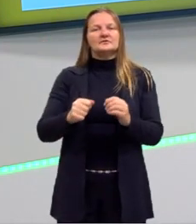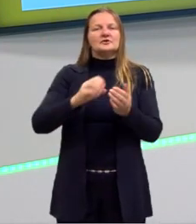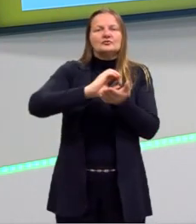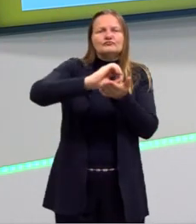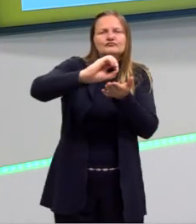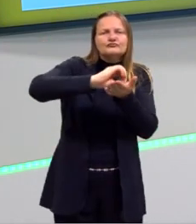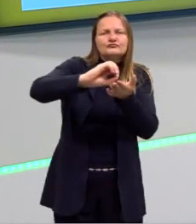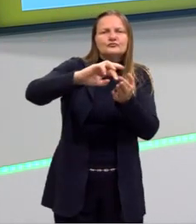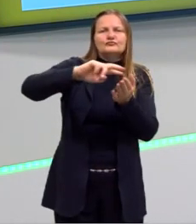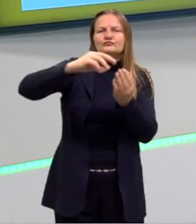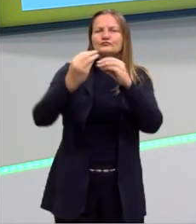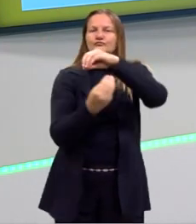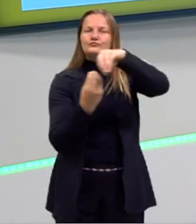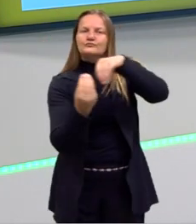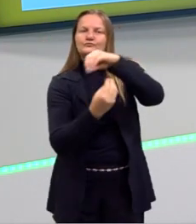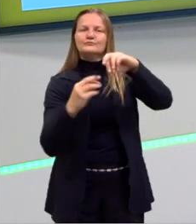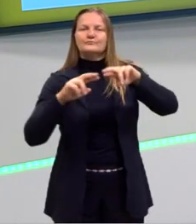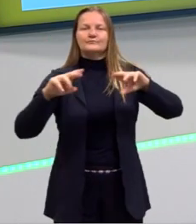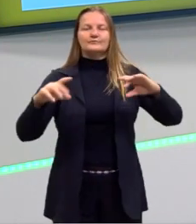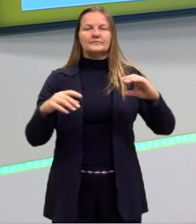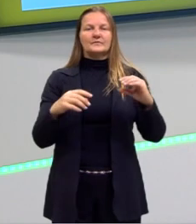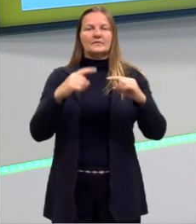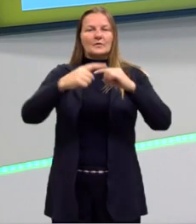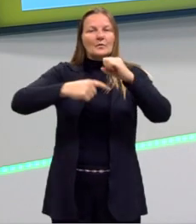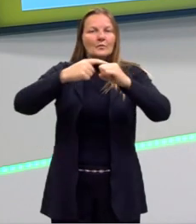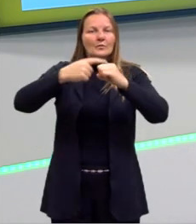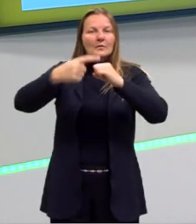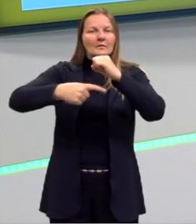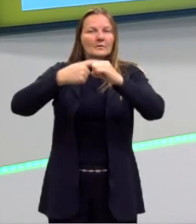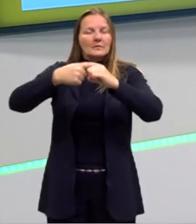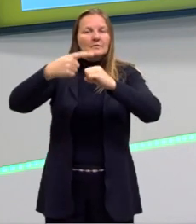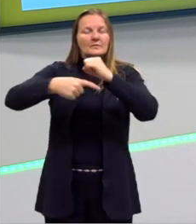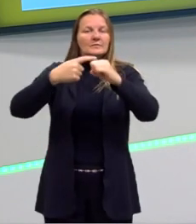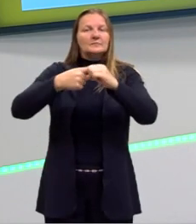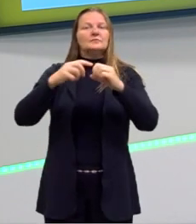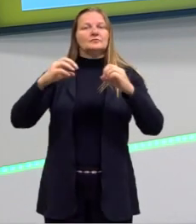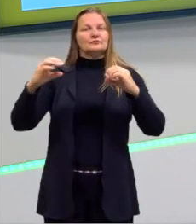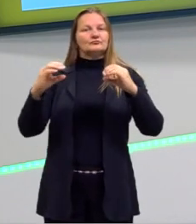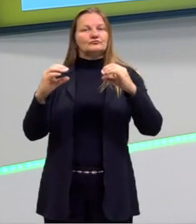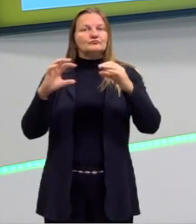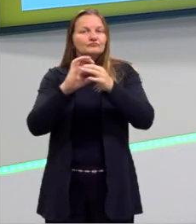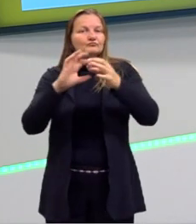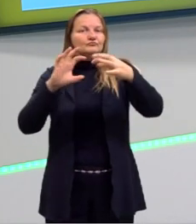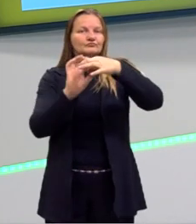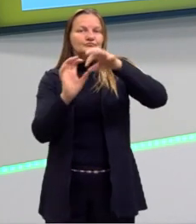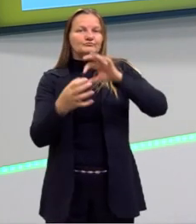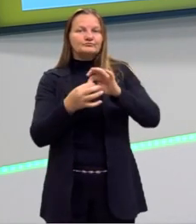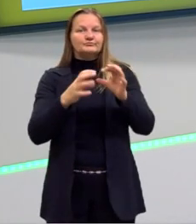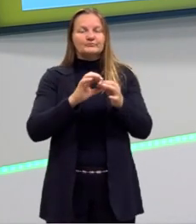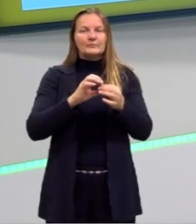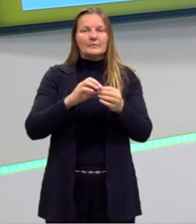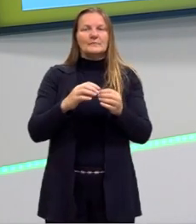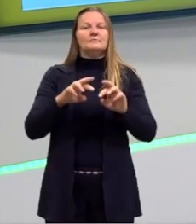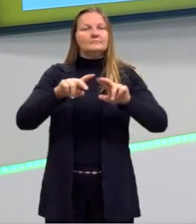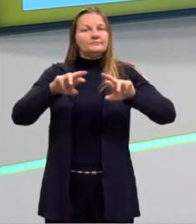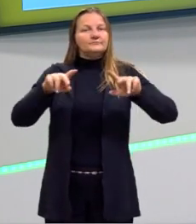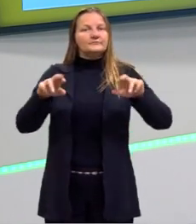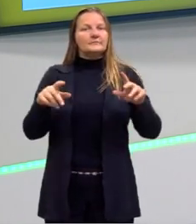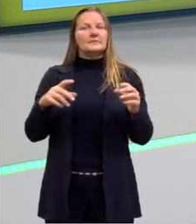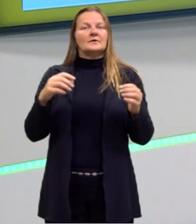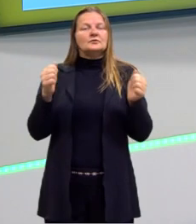diferentes porque eu vou ligar esse exato mas de formas diferentes através de ligações diferentes quantidades diferentes